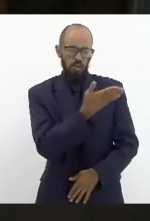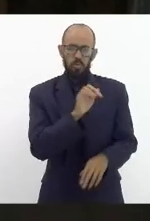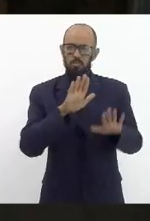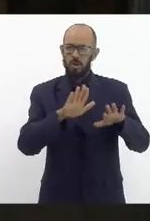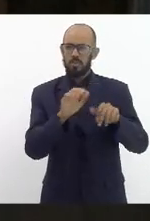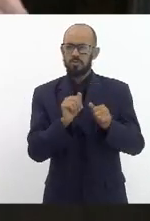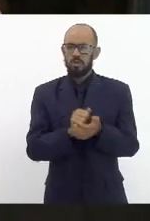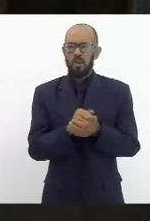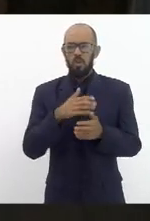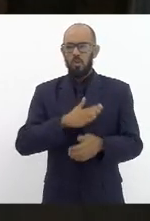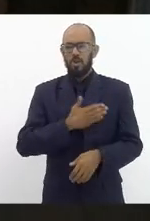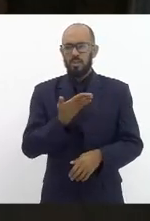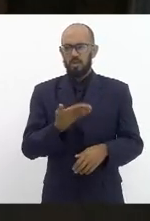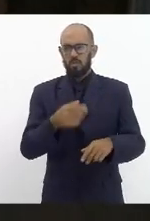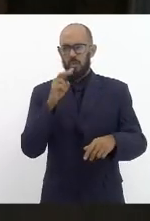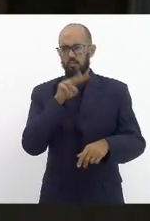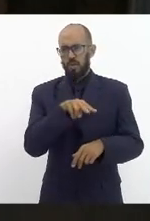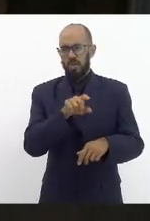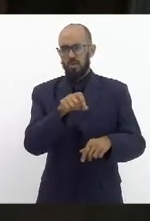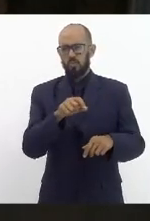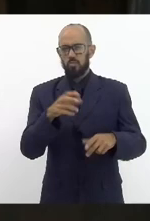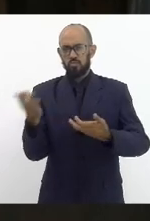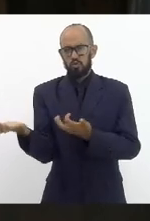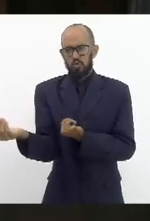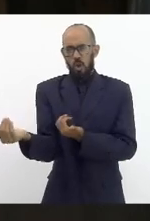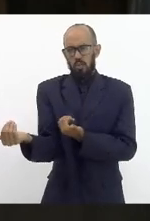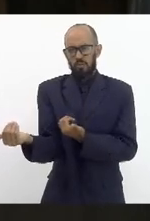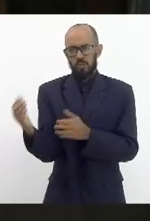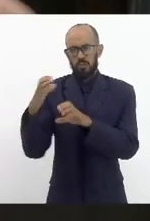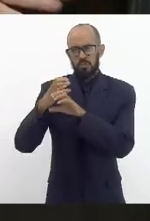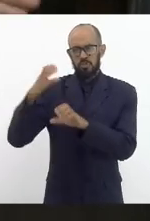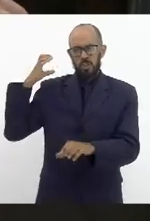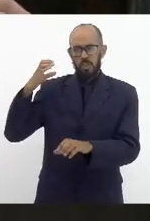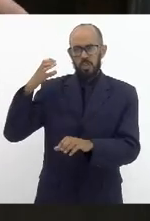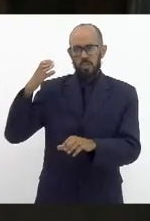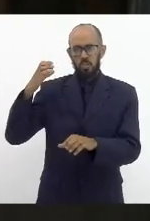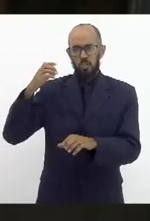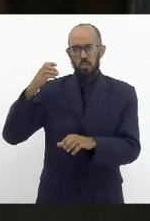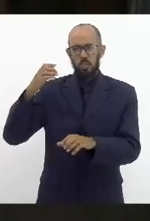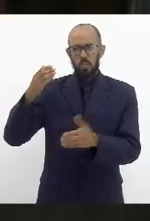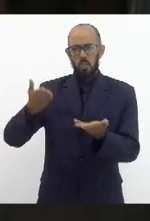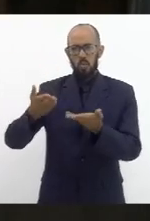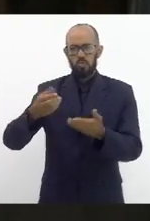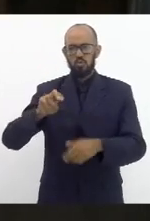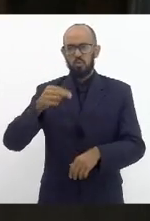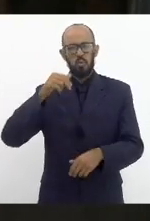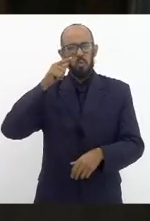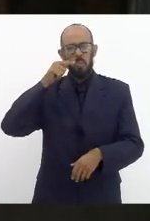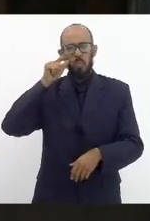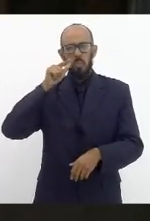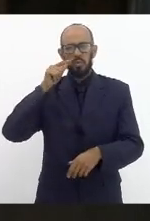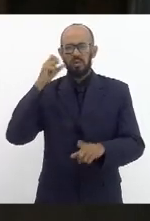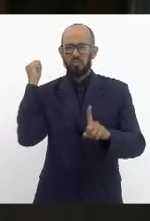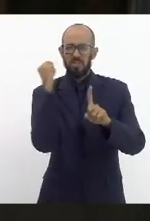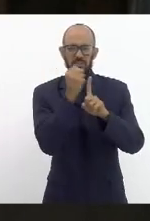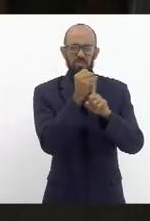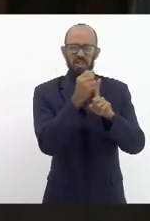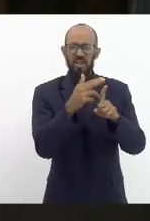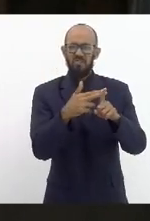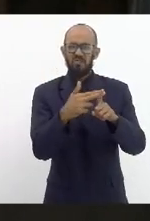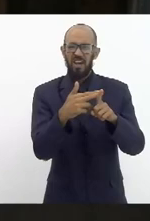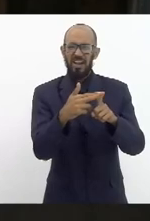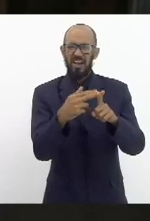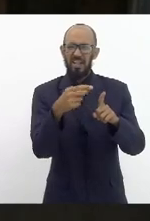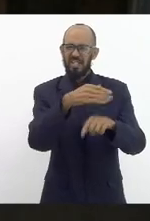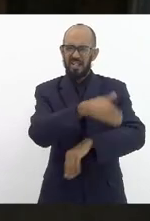é horrível, vi imagens de um jovem de engenheiro hoje, ou não sei se foi ontem, na Zona Norte do Rio de Janeiro, sendo esfaqueado na